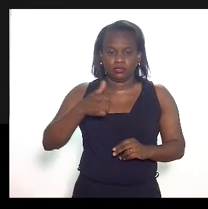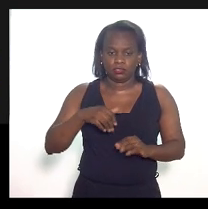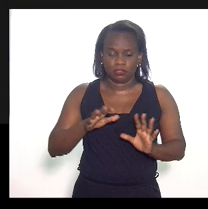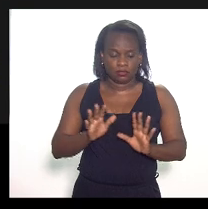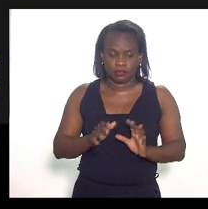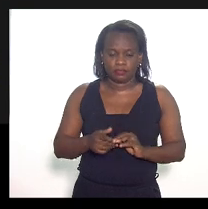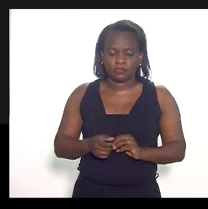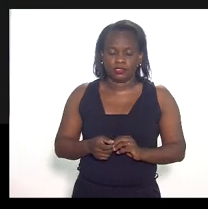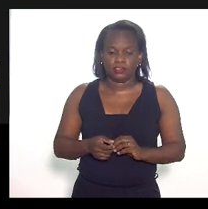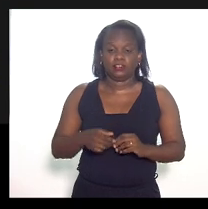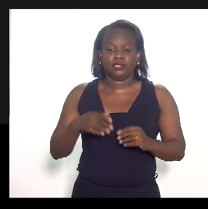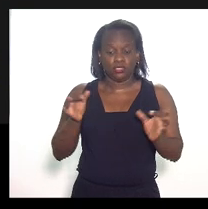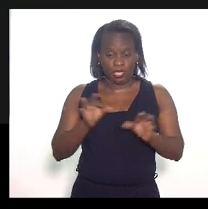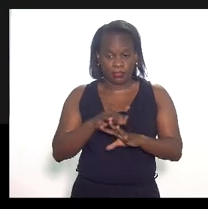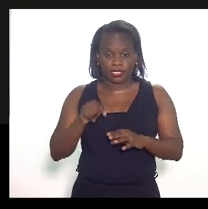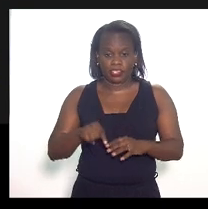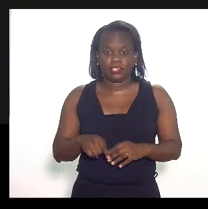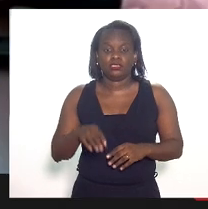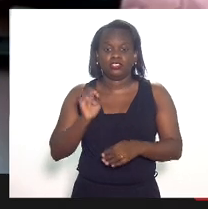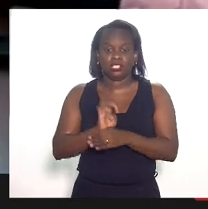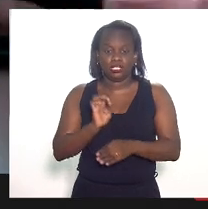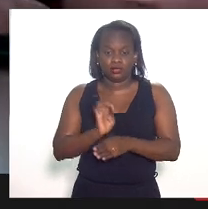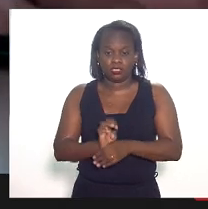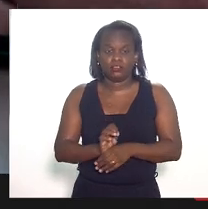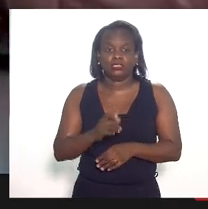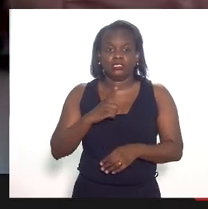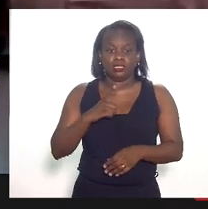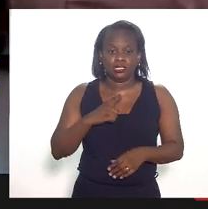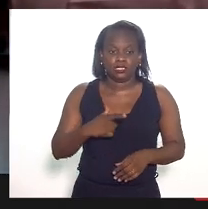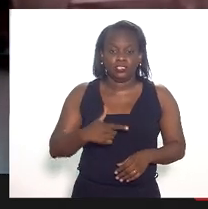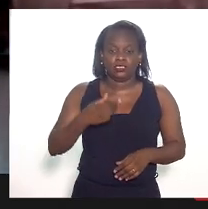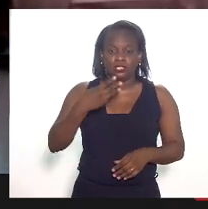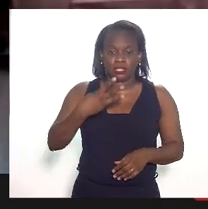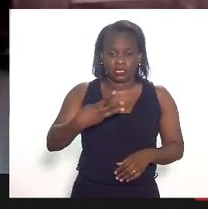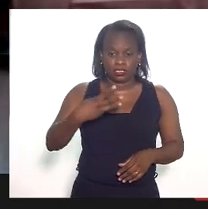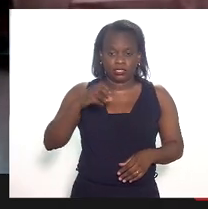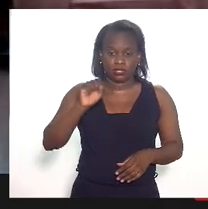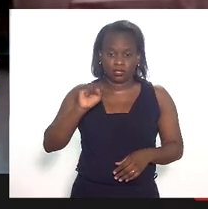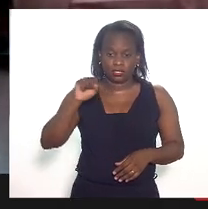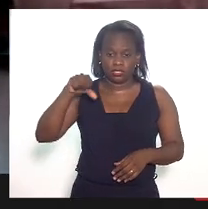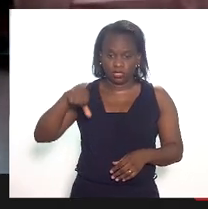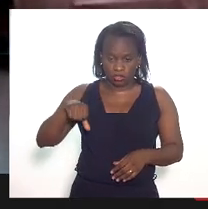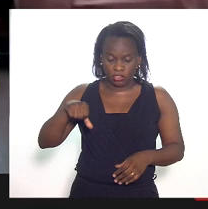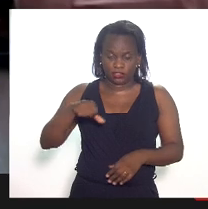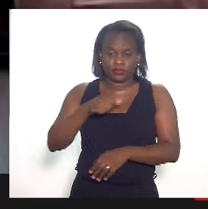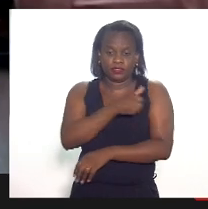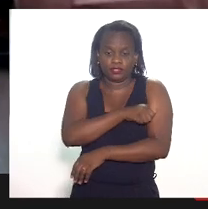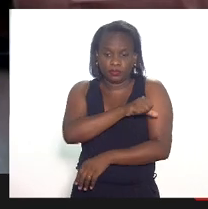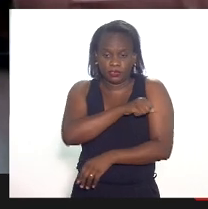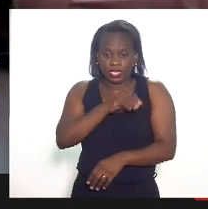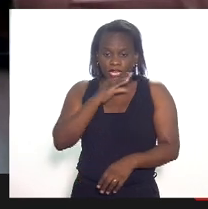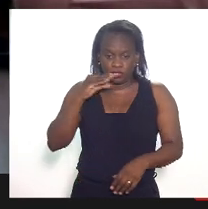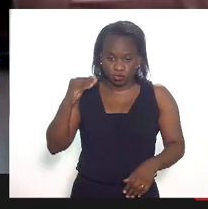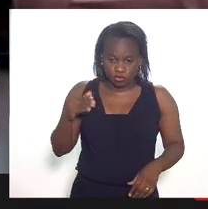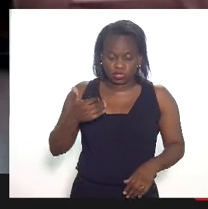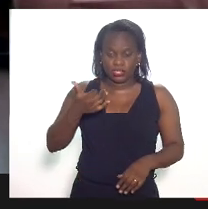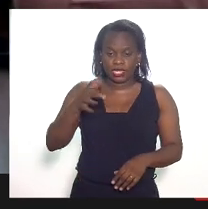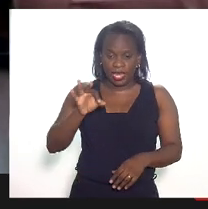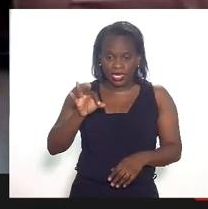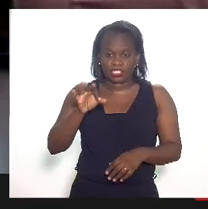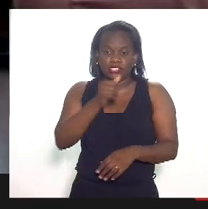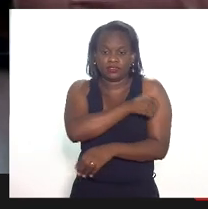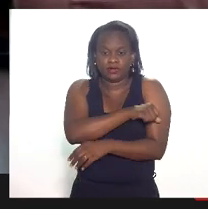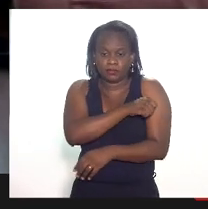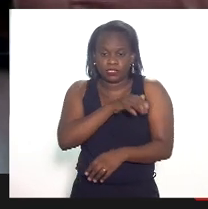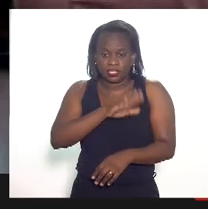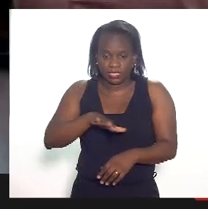Desculpa, Daniel. Só para terminar aqui. Estadual, nós temos 389 enfermaria adulto, 10 enfermaria